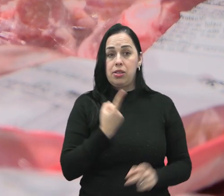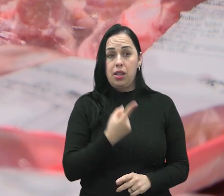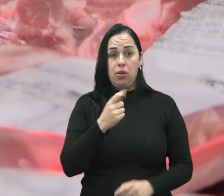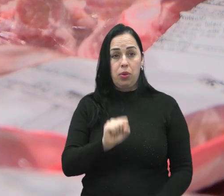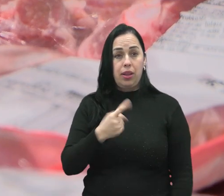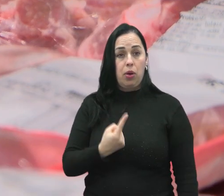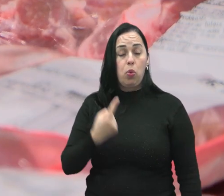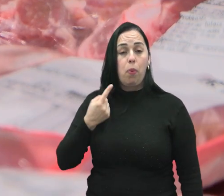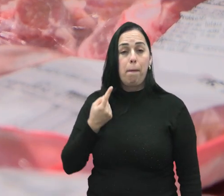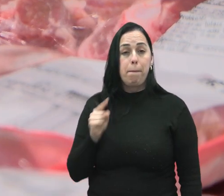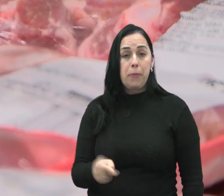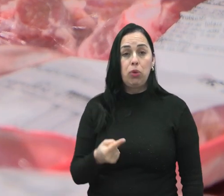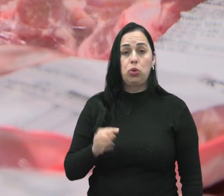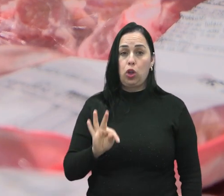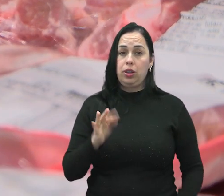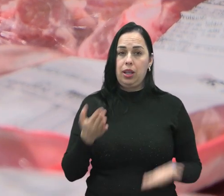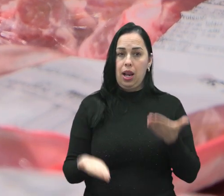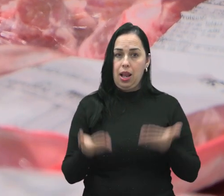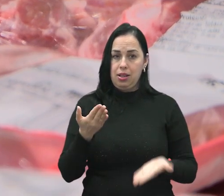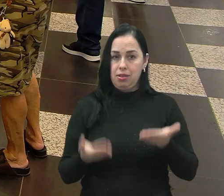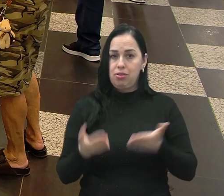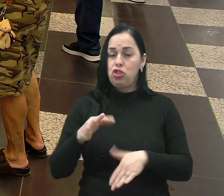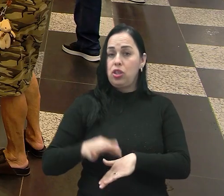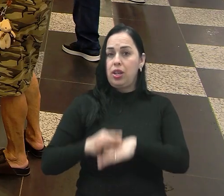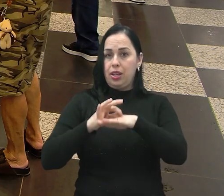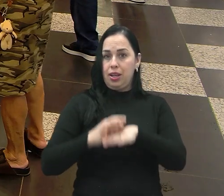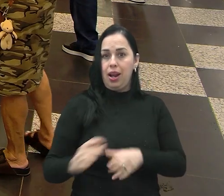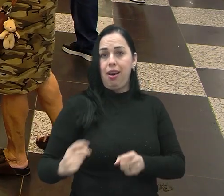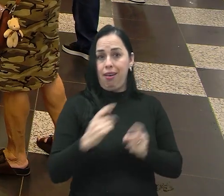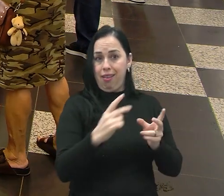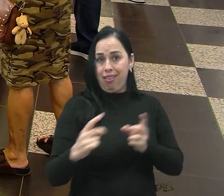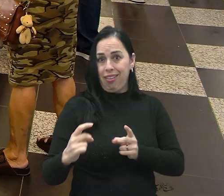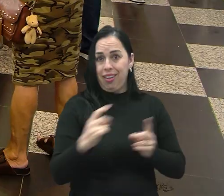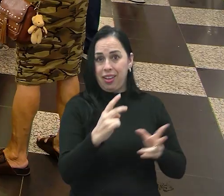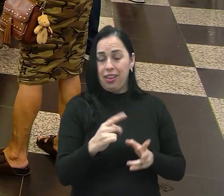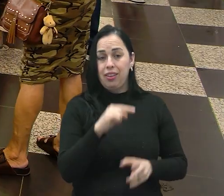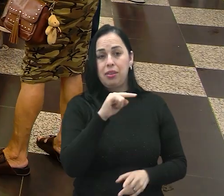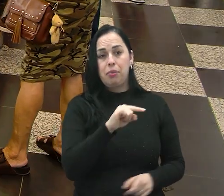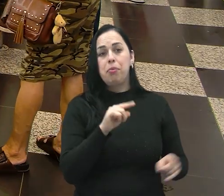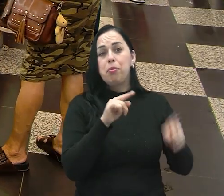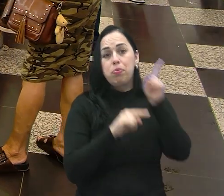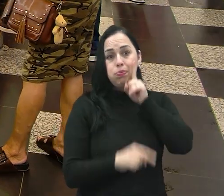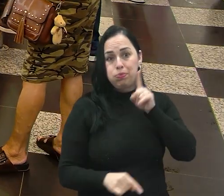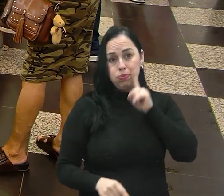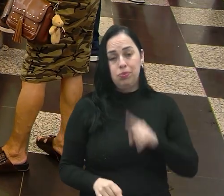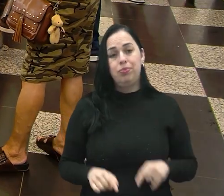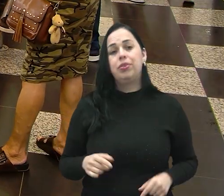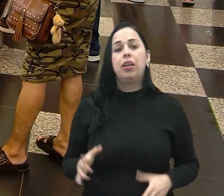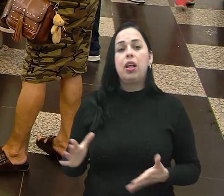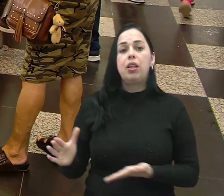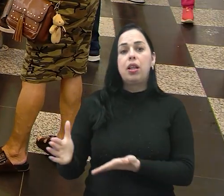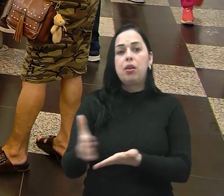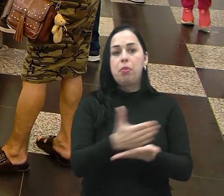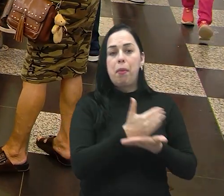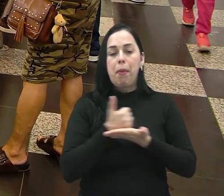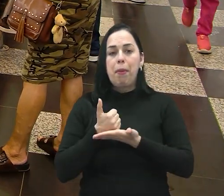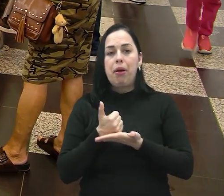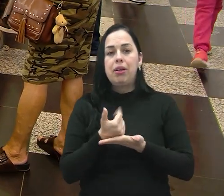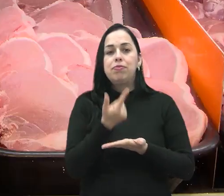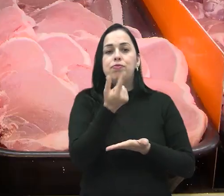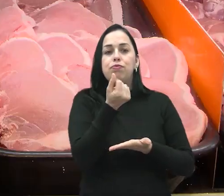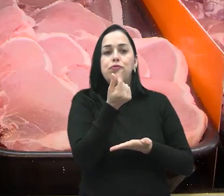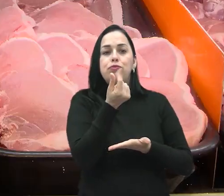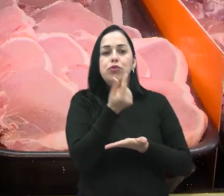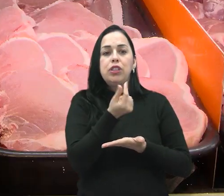de 181 mil toneladas de carne bovina brasileira para os Estados Unidos, que renderam ao